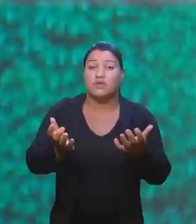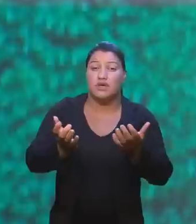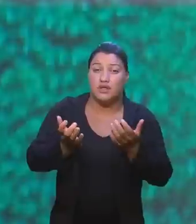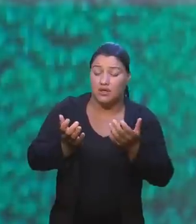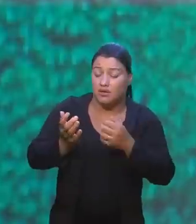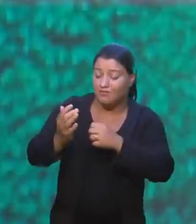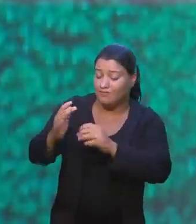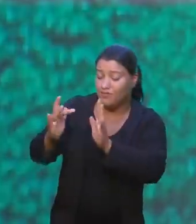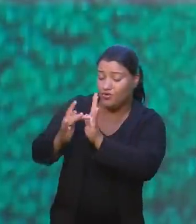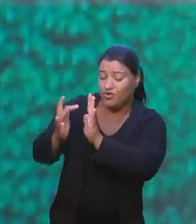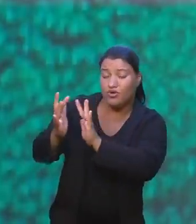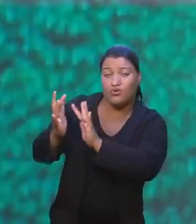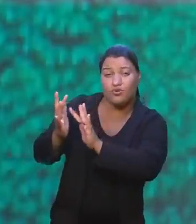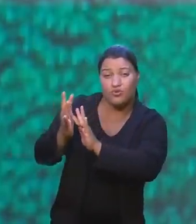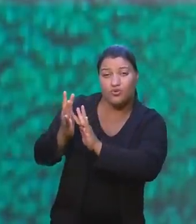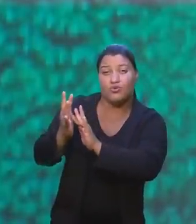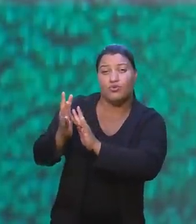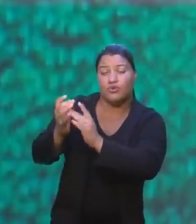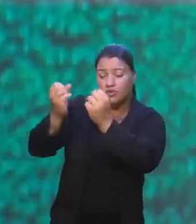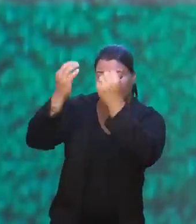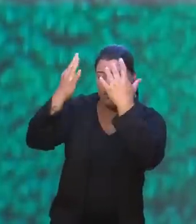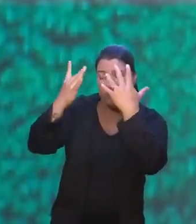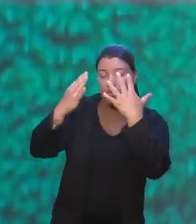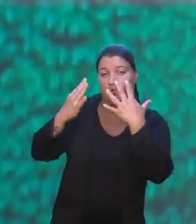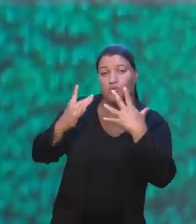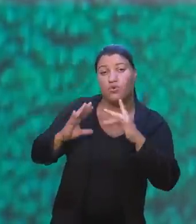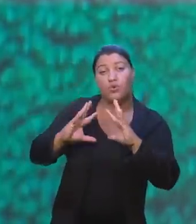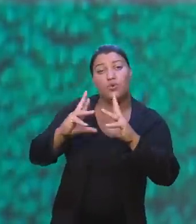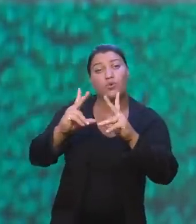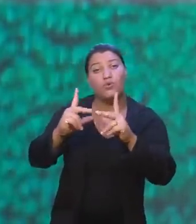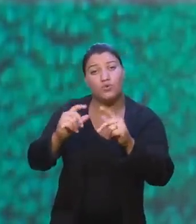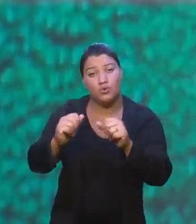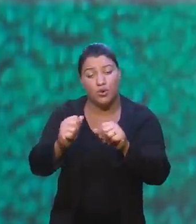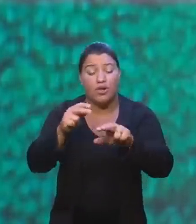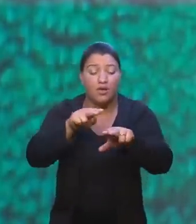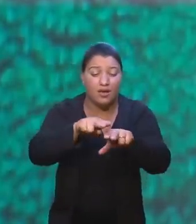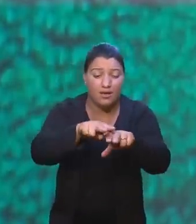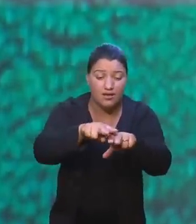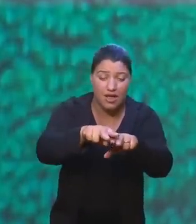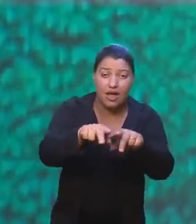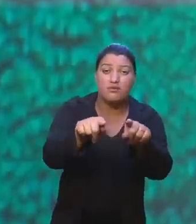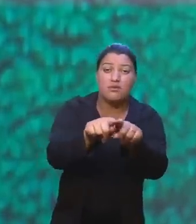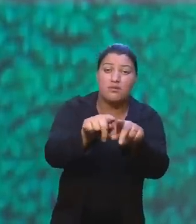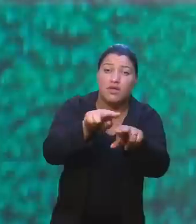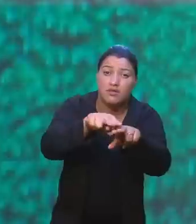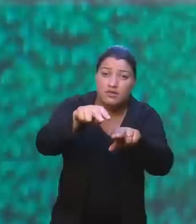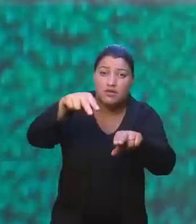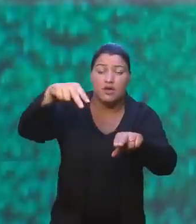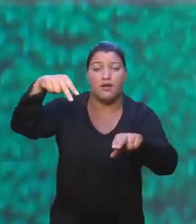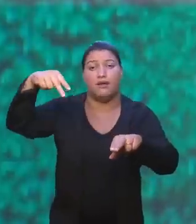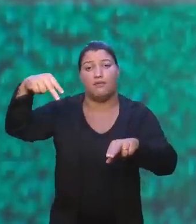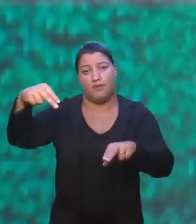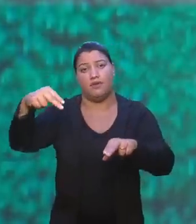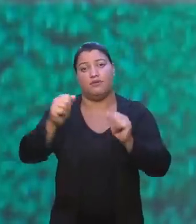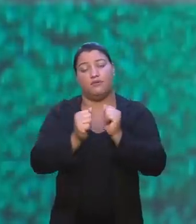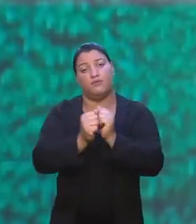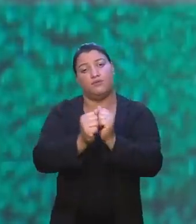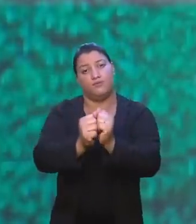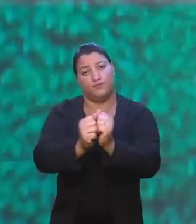que nos envolva a todos, encarnados e desencarnados que acompanhamos estas